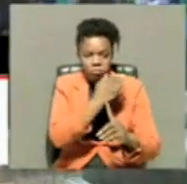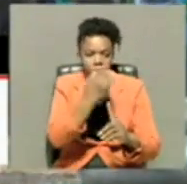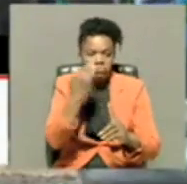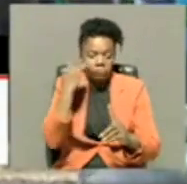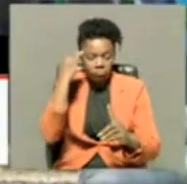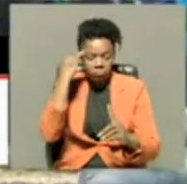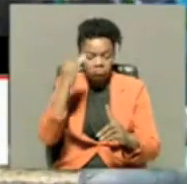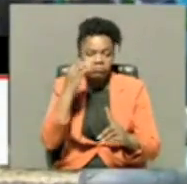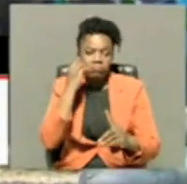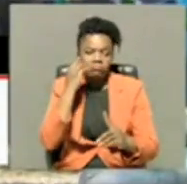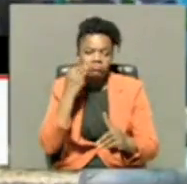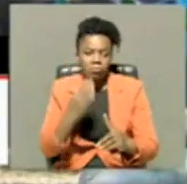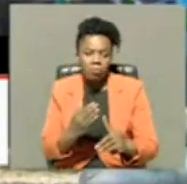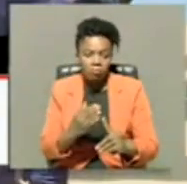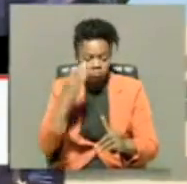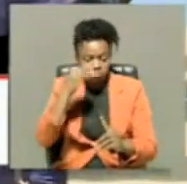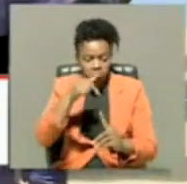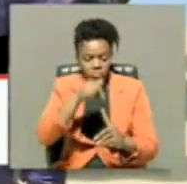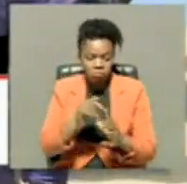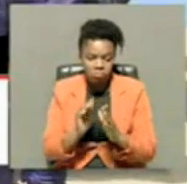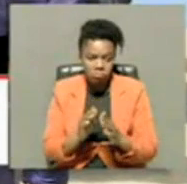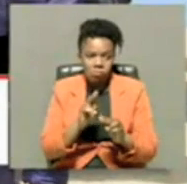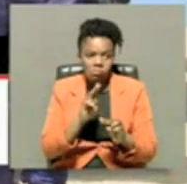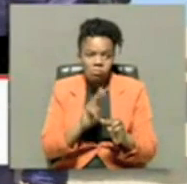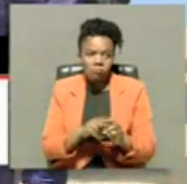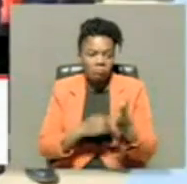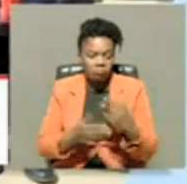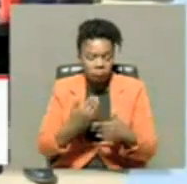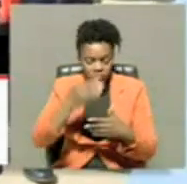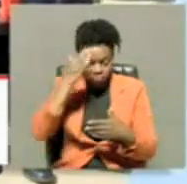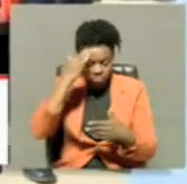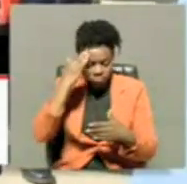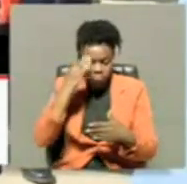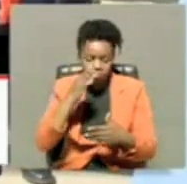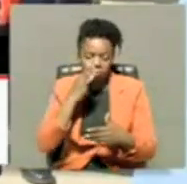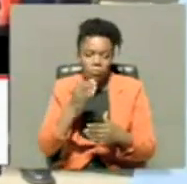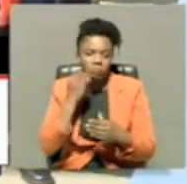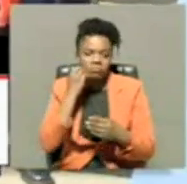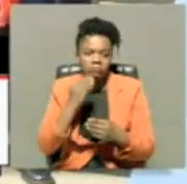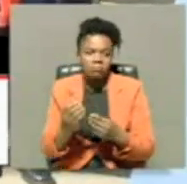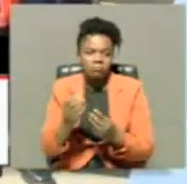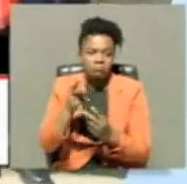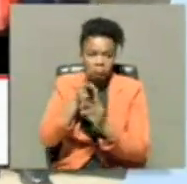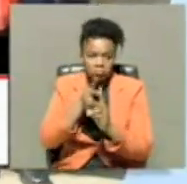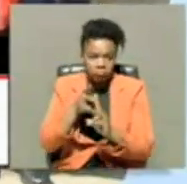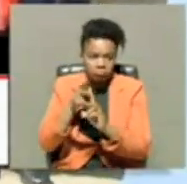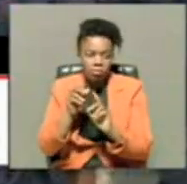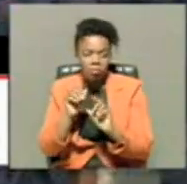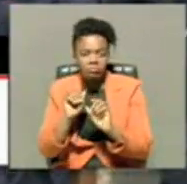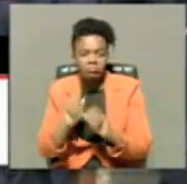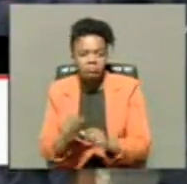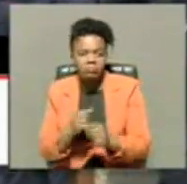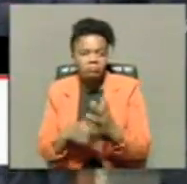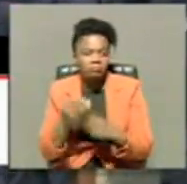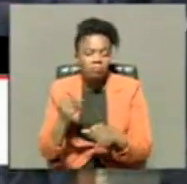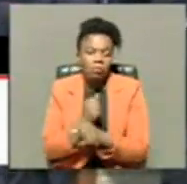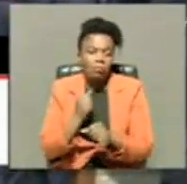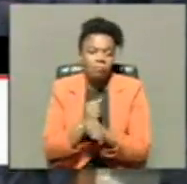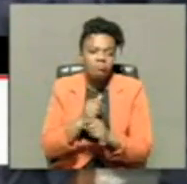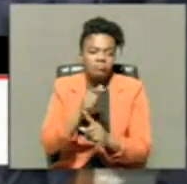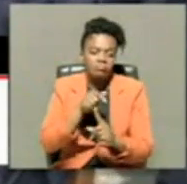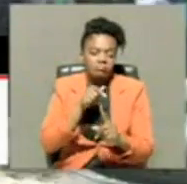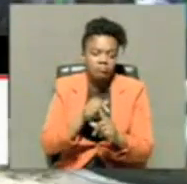provincial, as forças policiais estão em prontidão e orientadas a garantir a segurança de todas as atividades